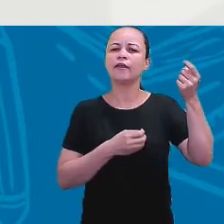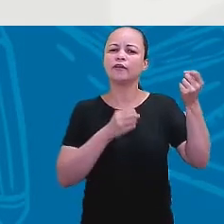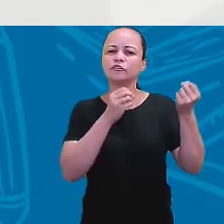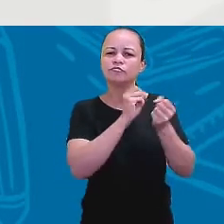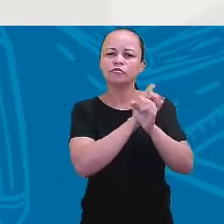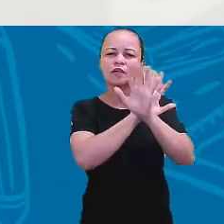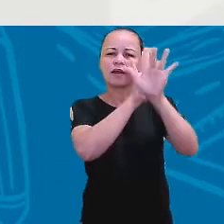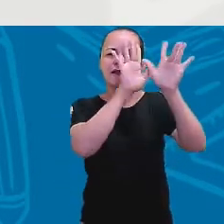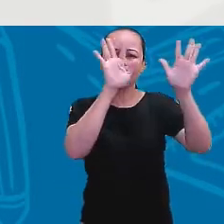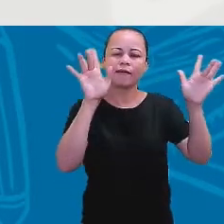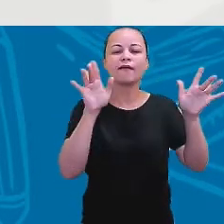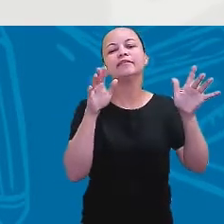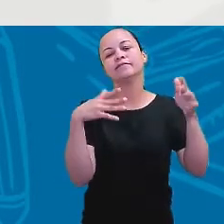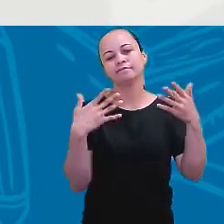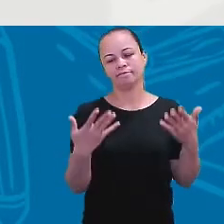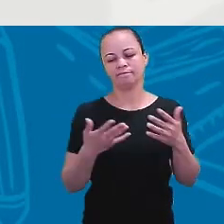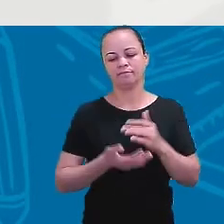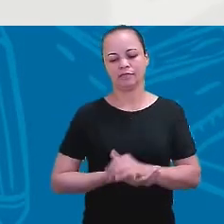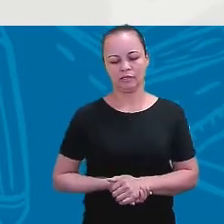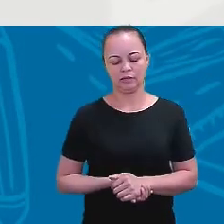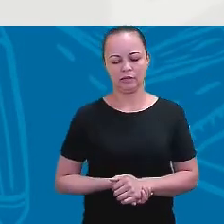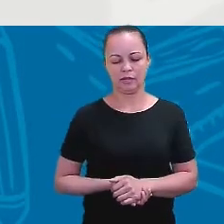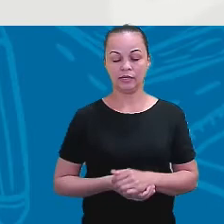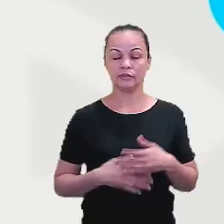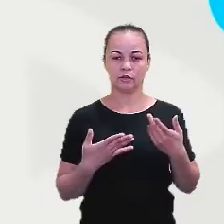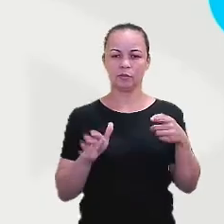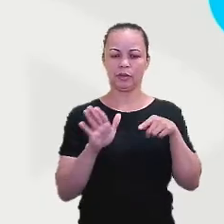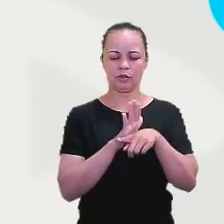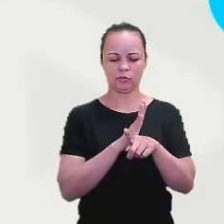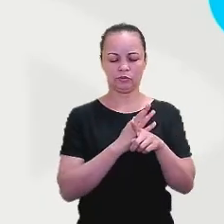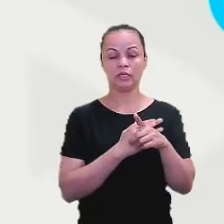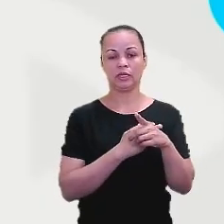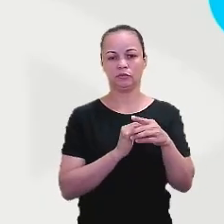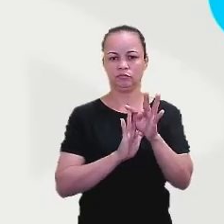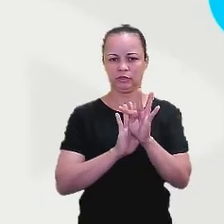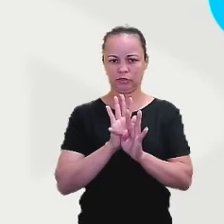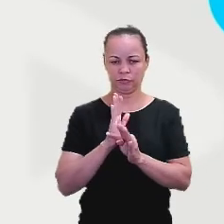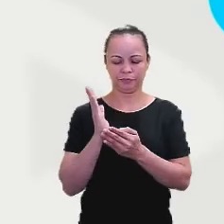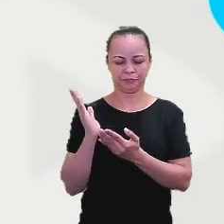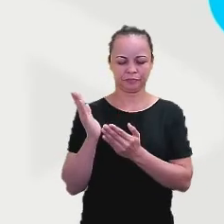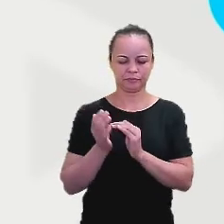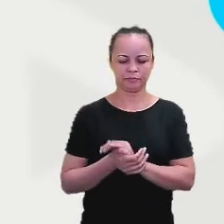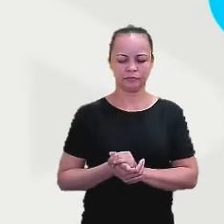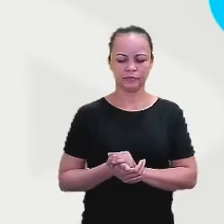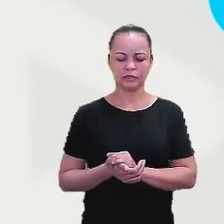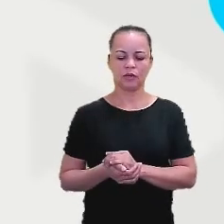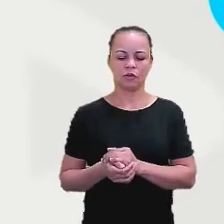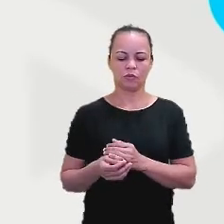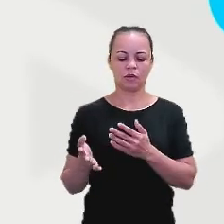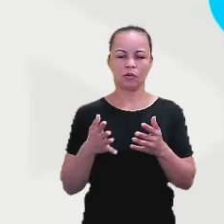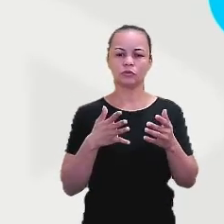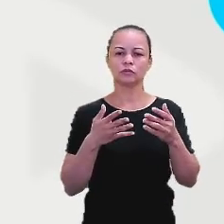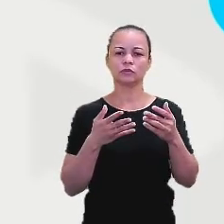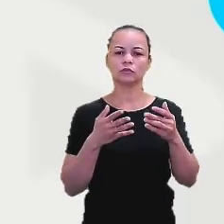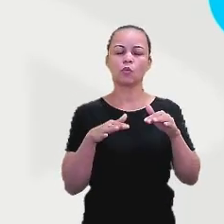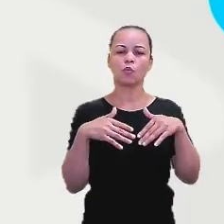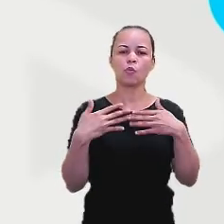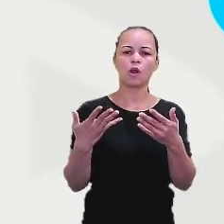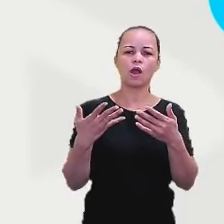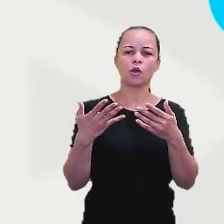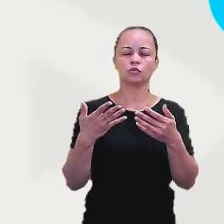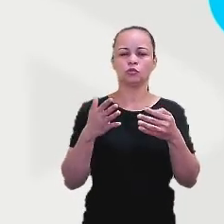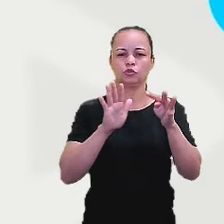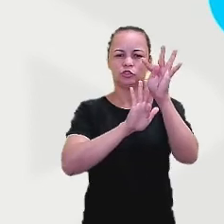Com mais facilidade. Então, ele pergunta, nesse texto, qual dos trechos abaixo expressa uma